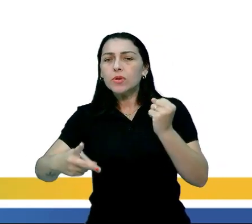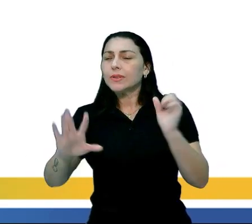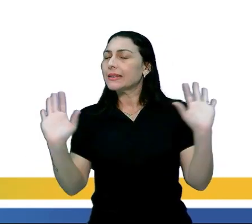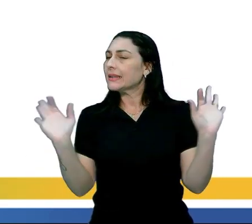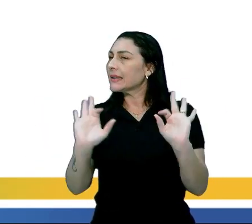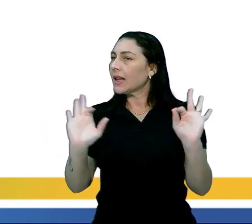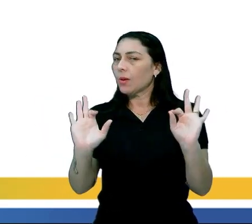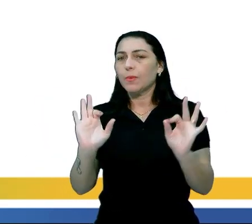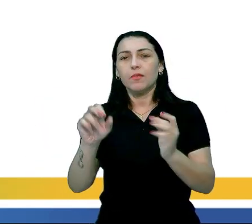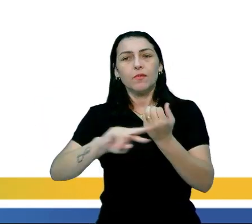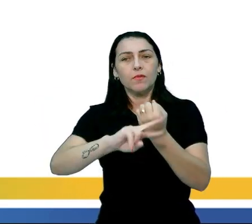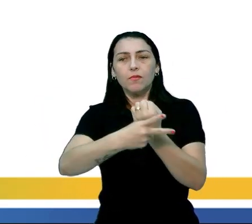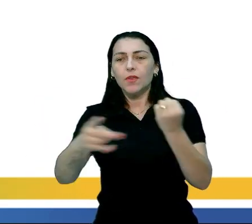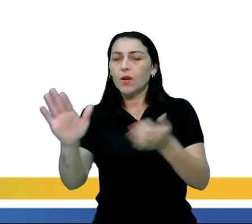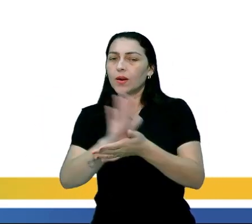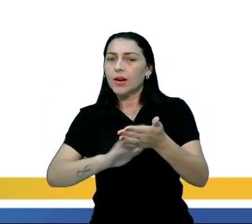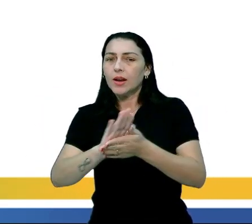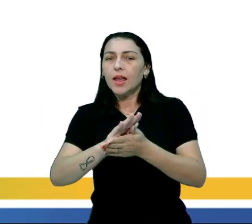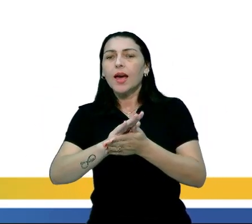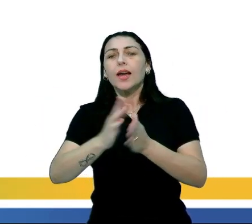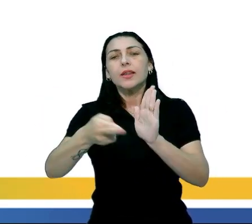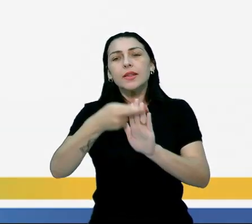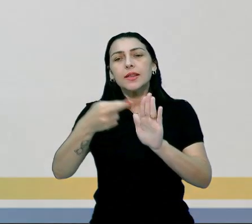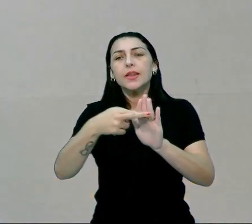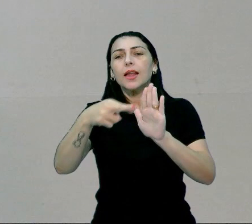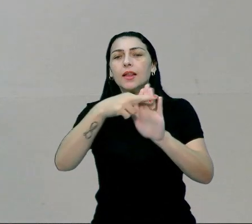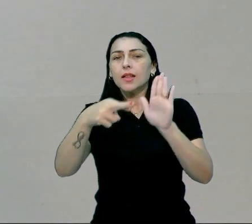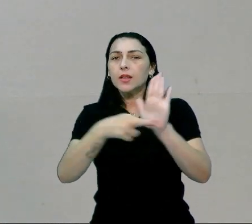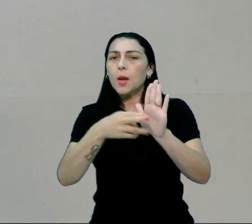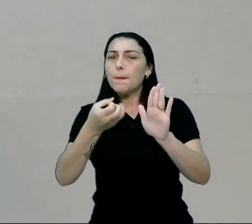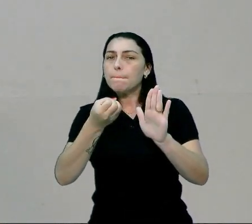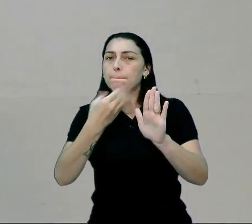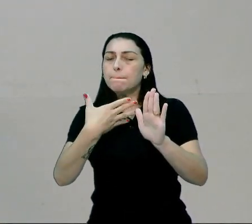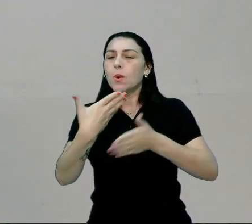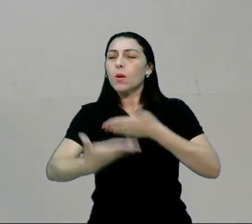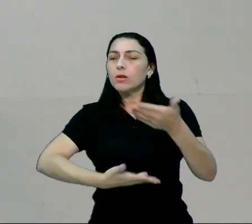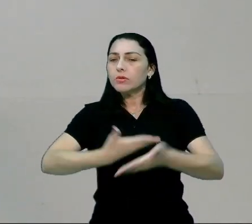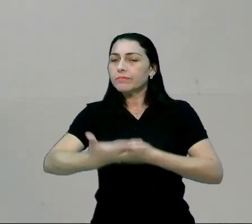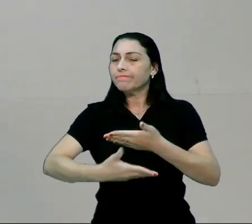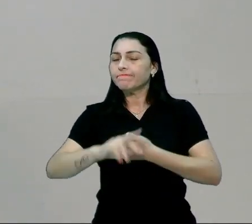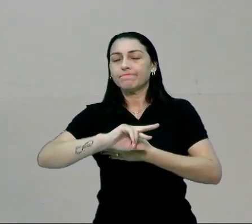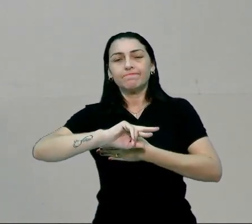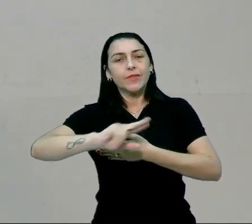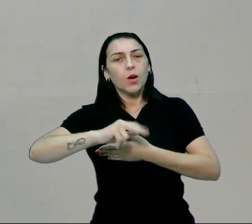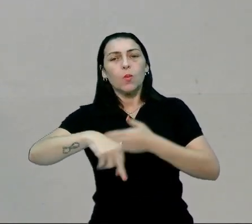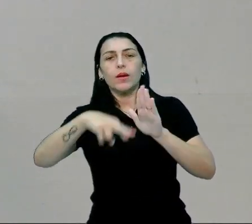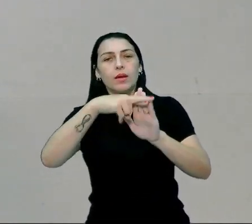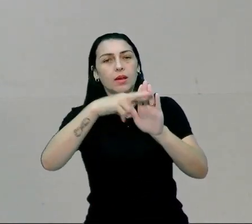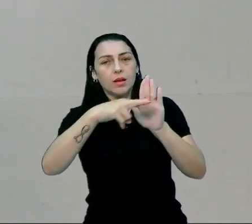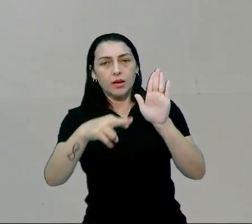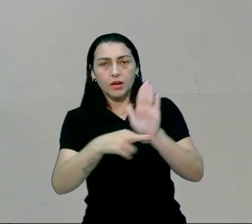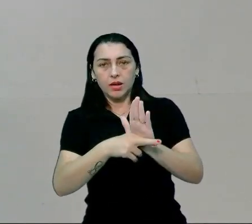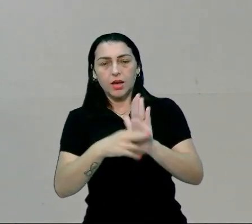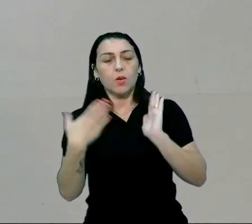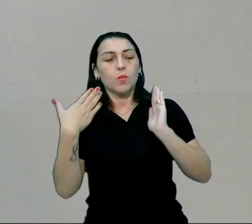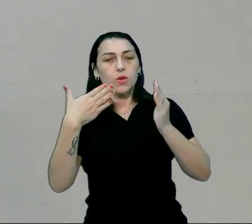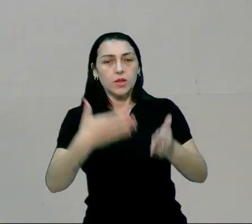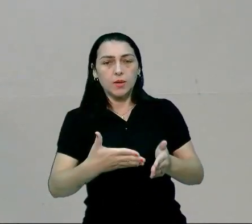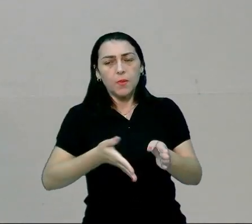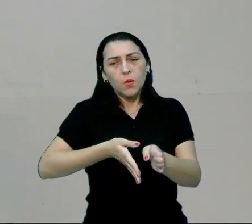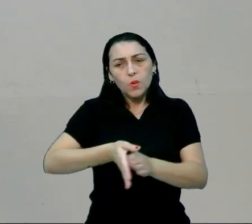se falou das consequências. E regulamentar as normas de boas convivência, não se trata de uma regulamentação, é justamente um